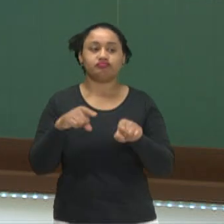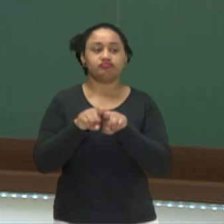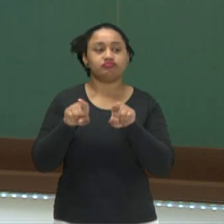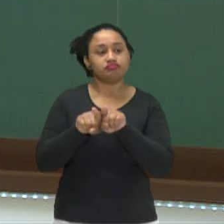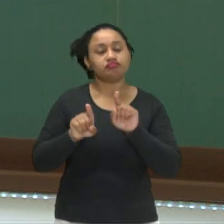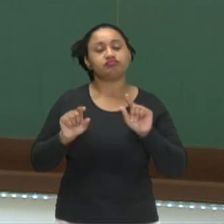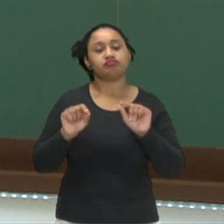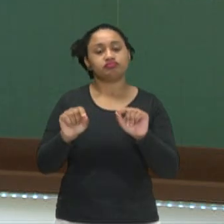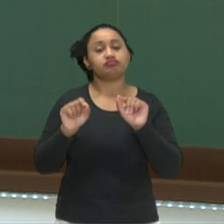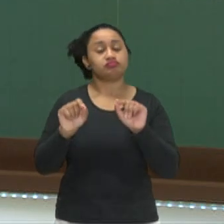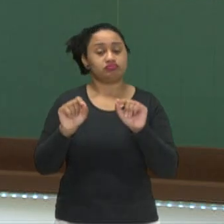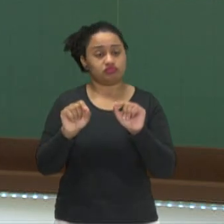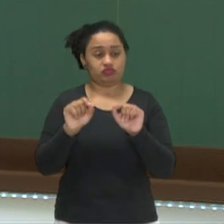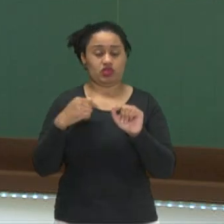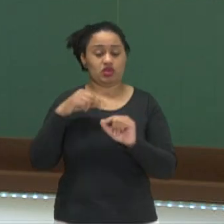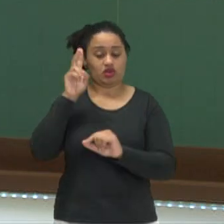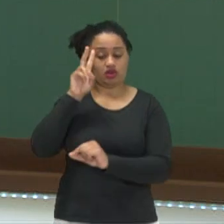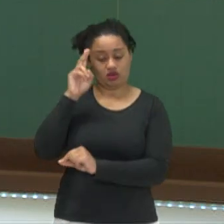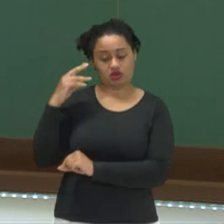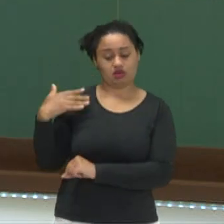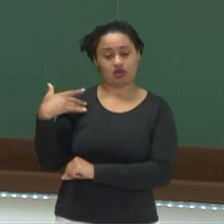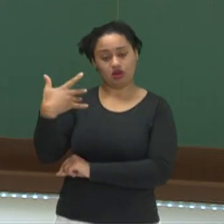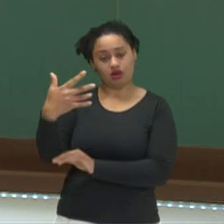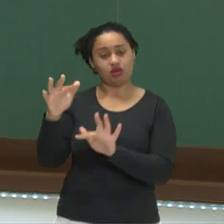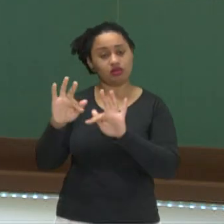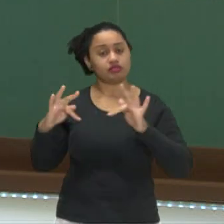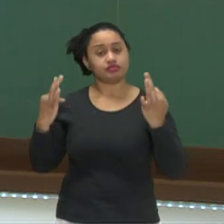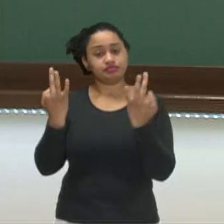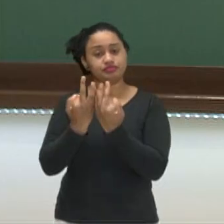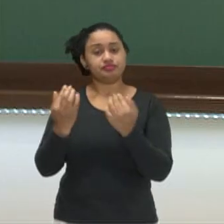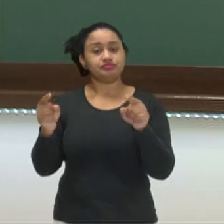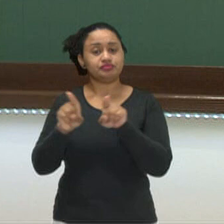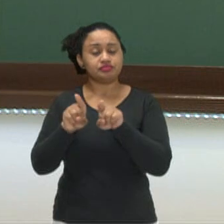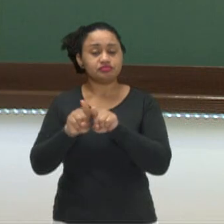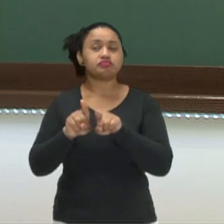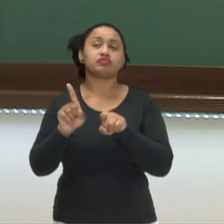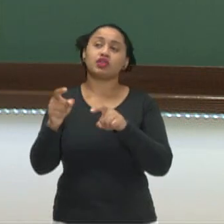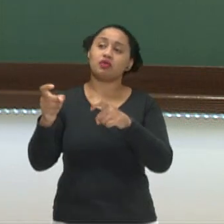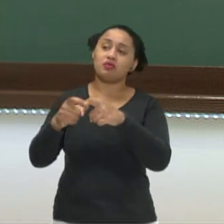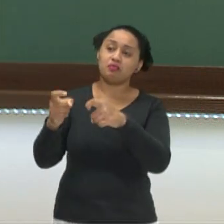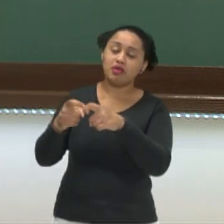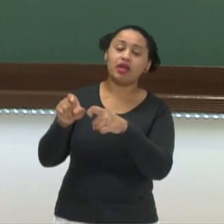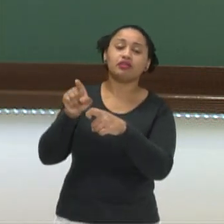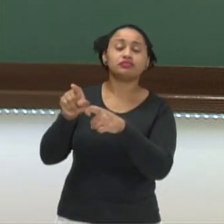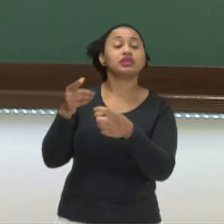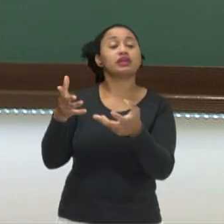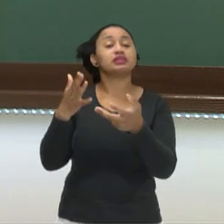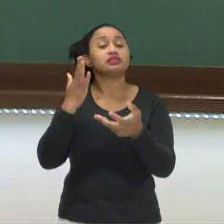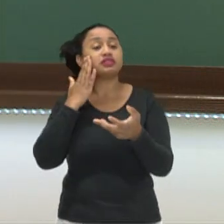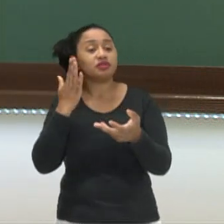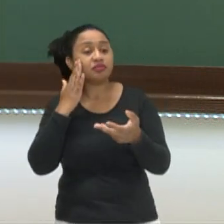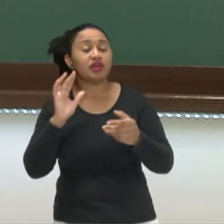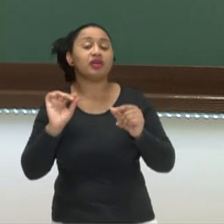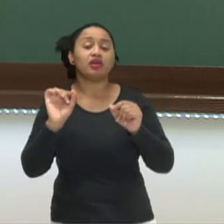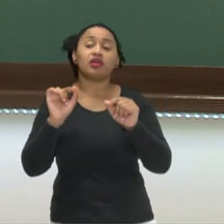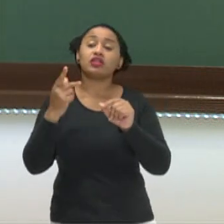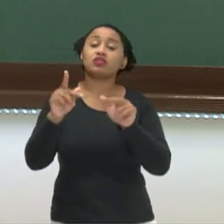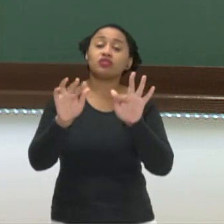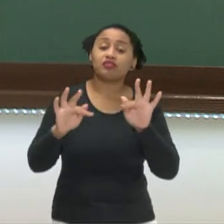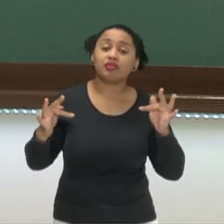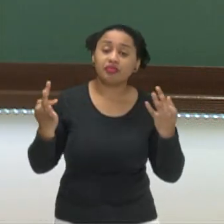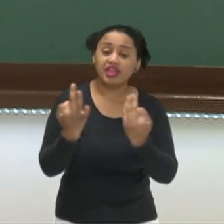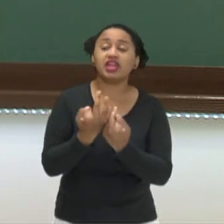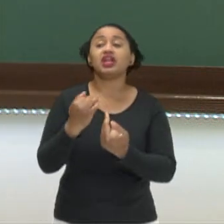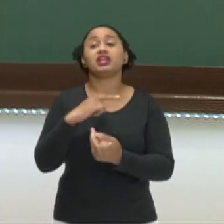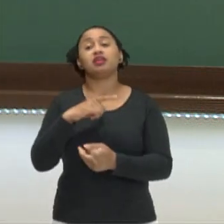avaliar também o histórico familiar. Então, a médica, o médico vai querer saber, na sua família,